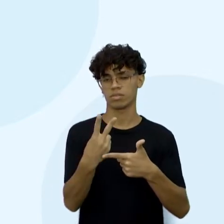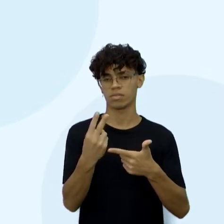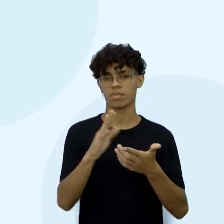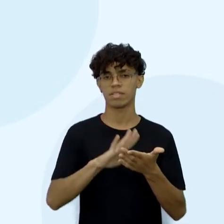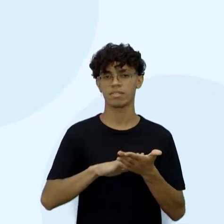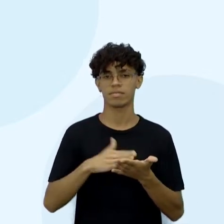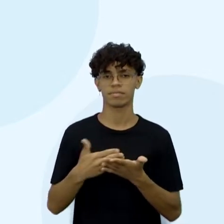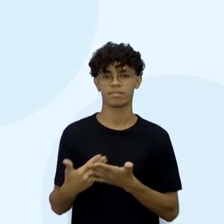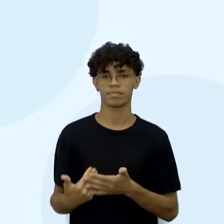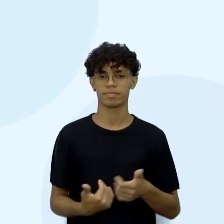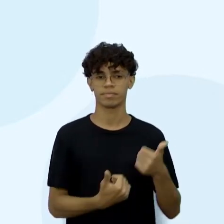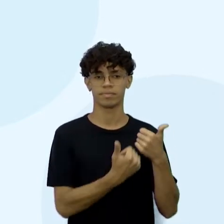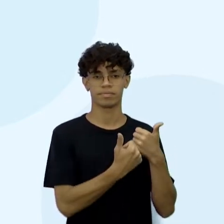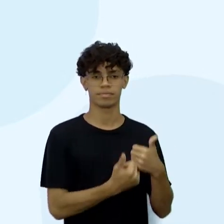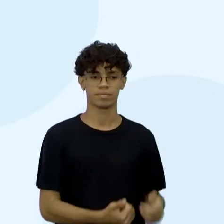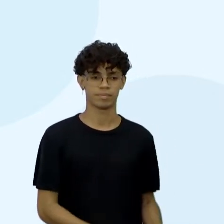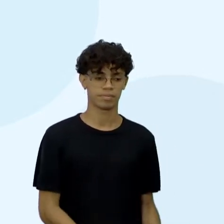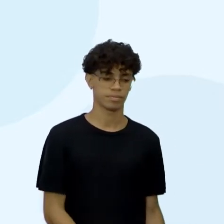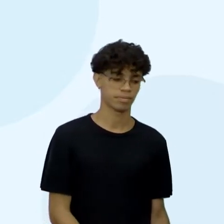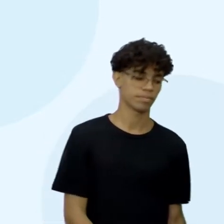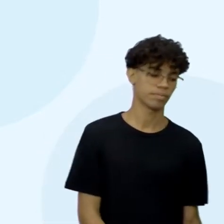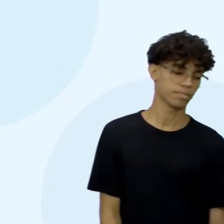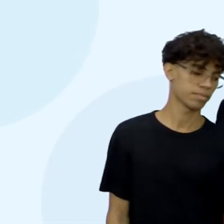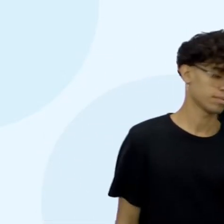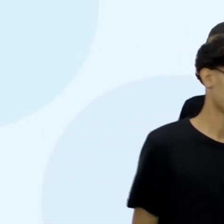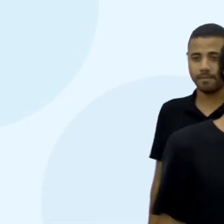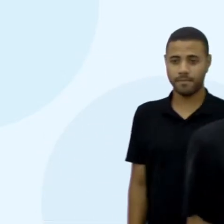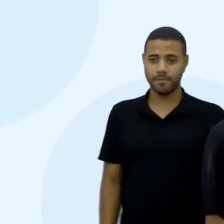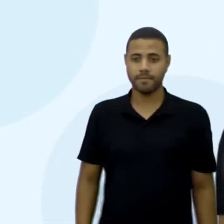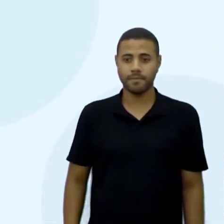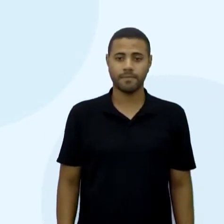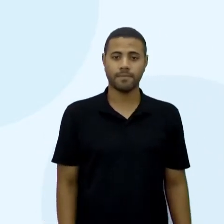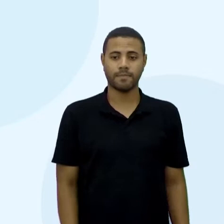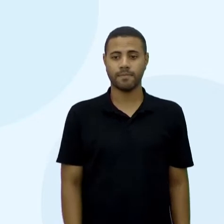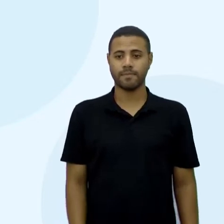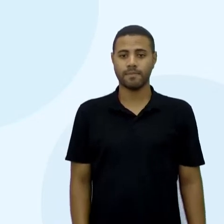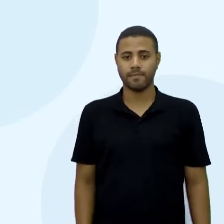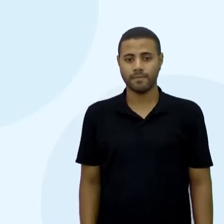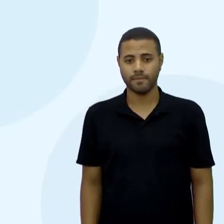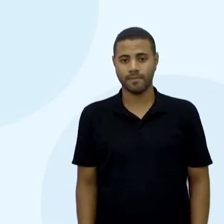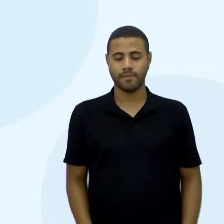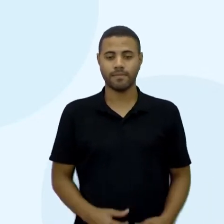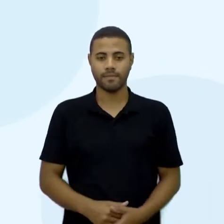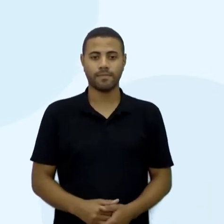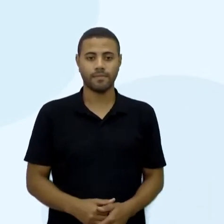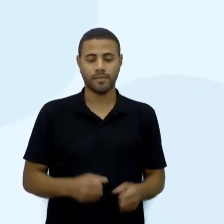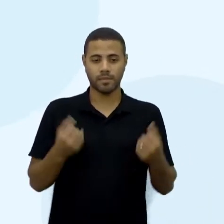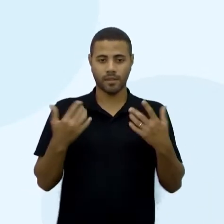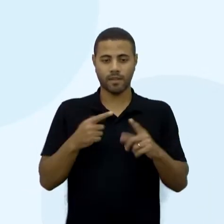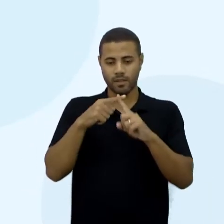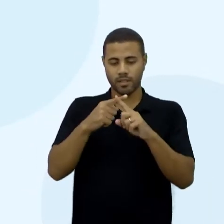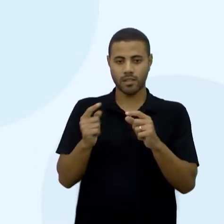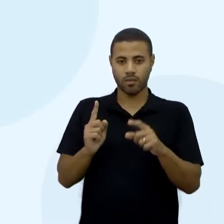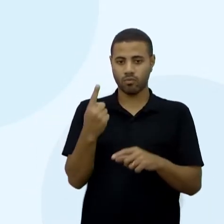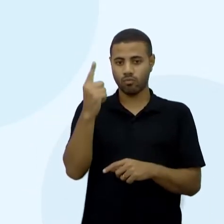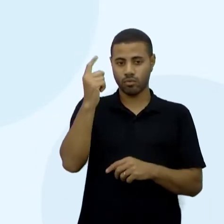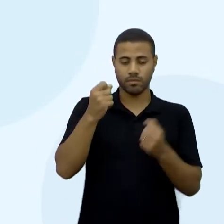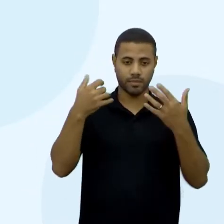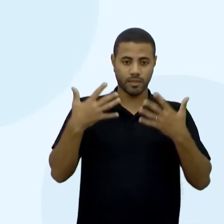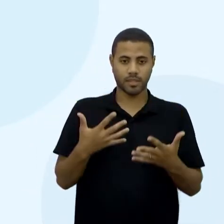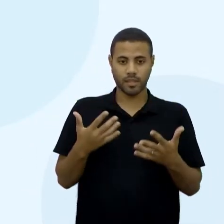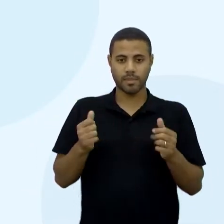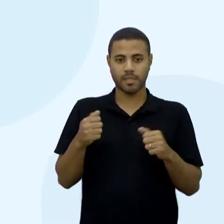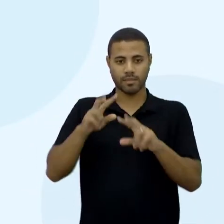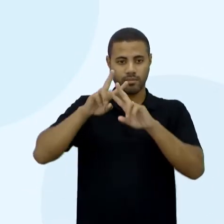fórmula é essa, né? Base menor mais base maior, vezes a altura, e a gente tem que pôr aqui um parênteses, porque é